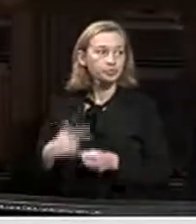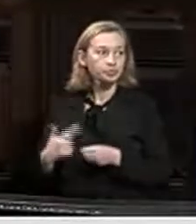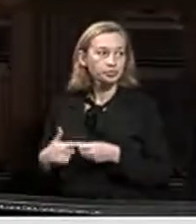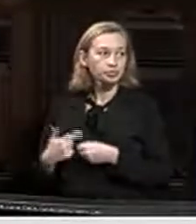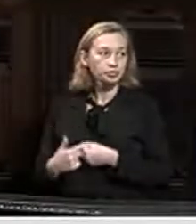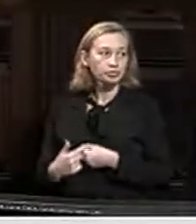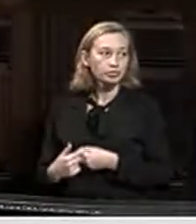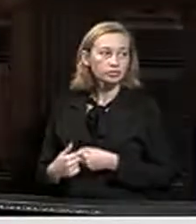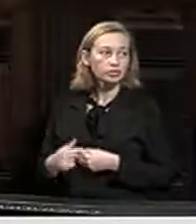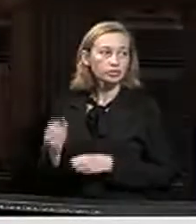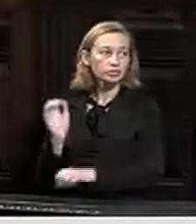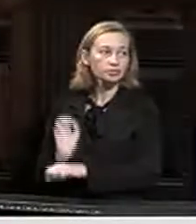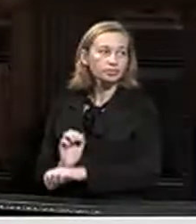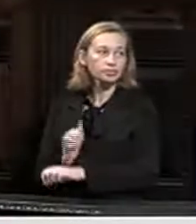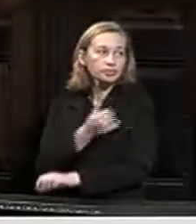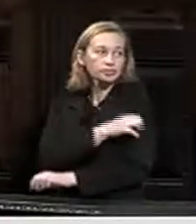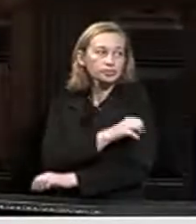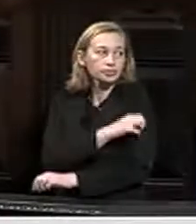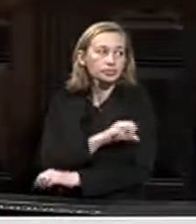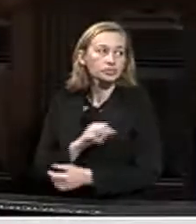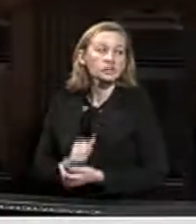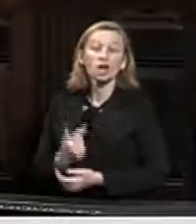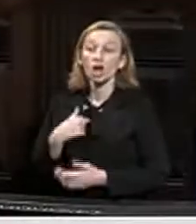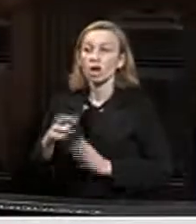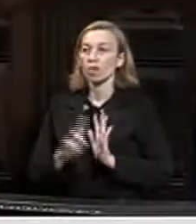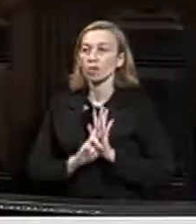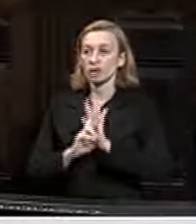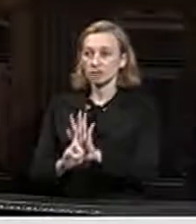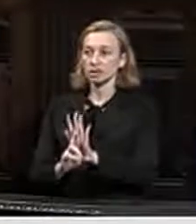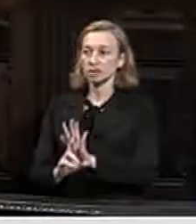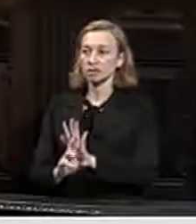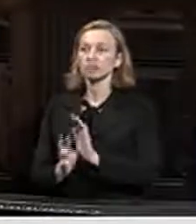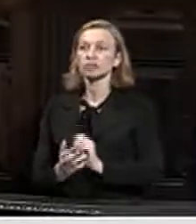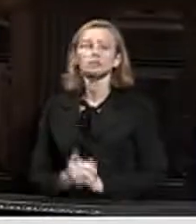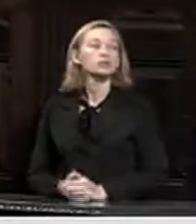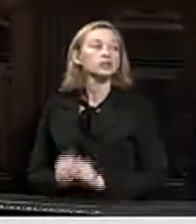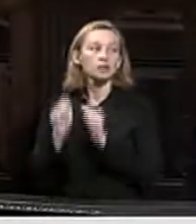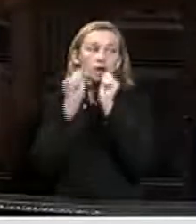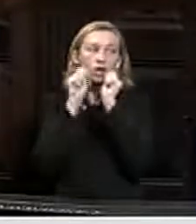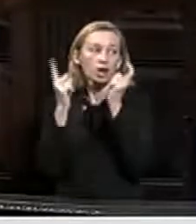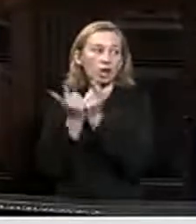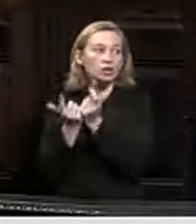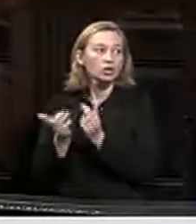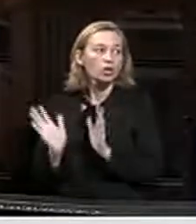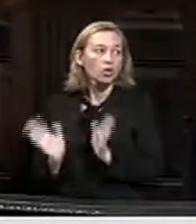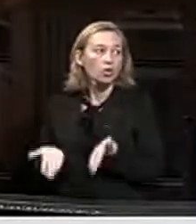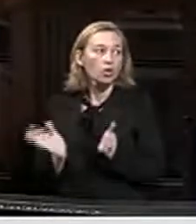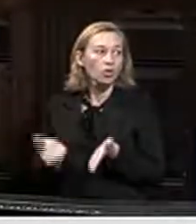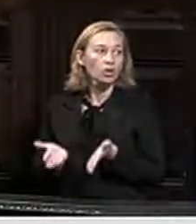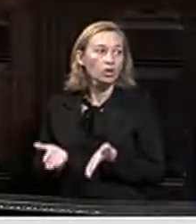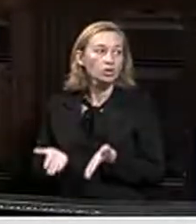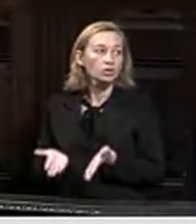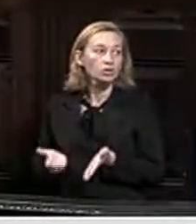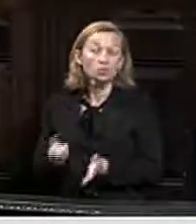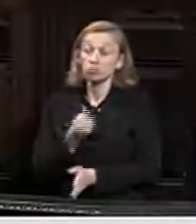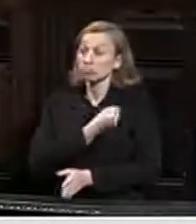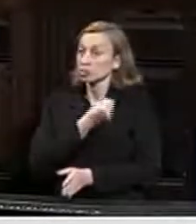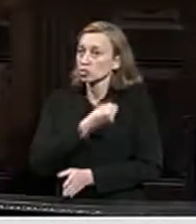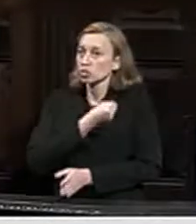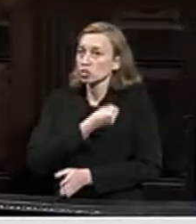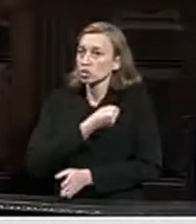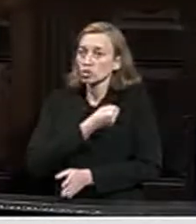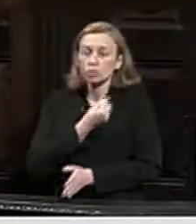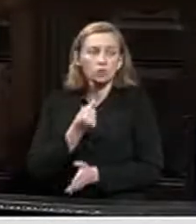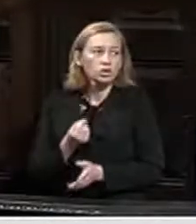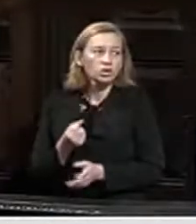capital, a cidade do Rio de Janeiro, a qual eu represento nessa Assembleia Legislativa. Hoje vieram a público números estarrecedores que a